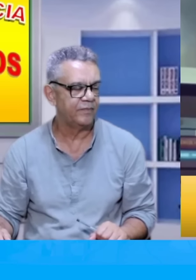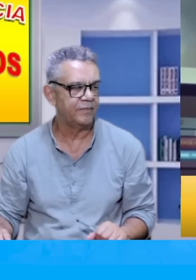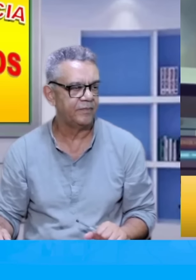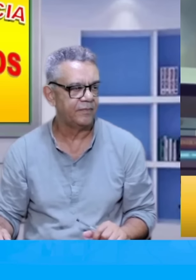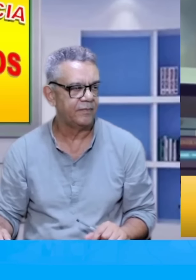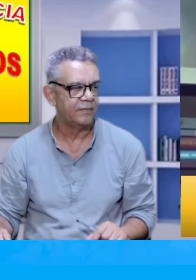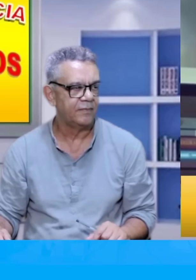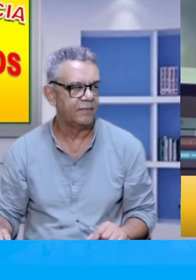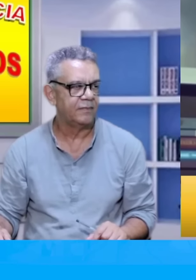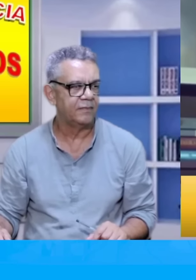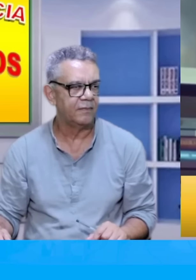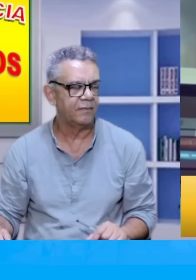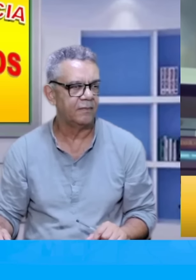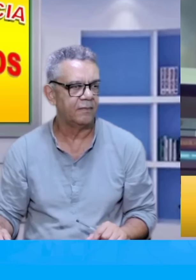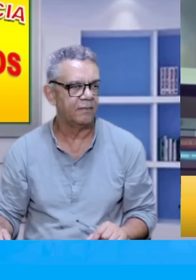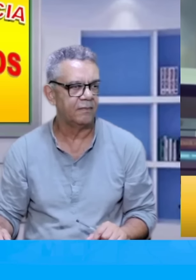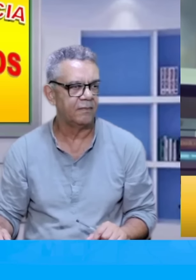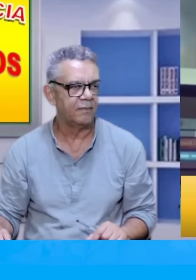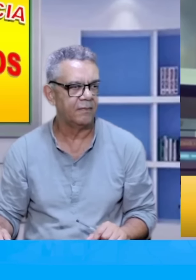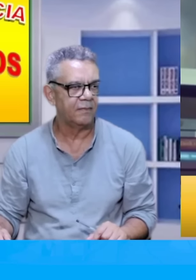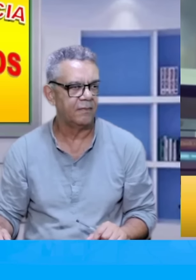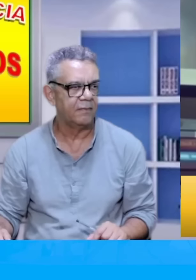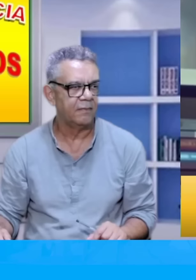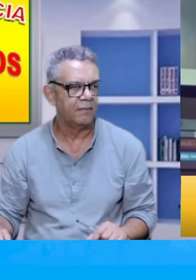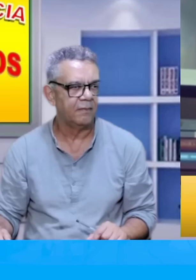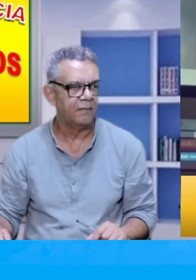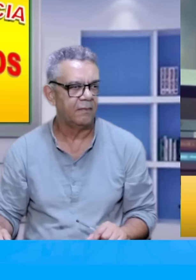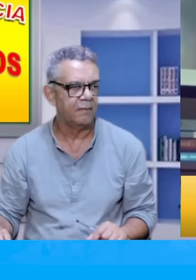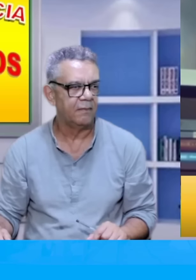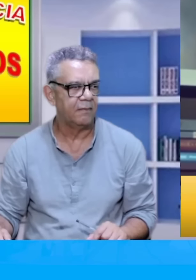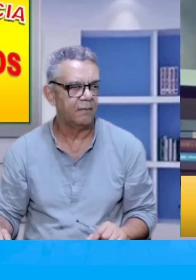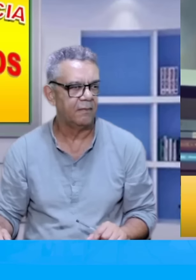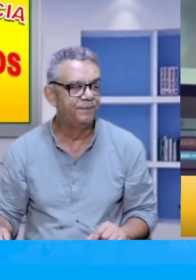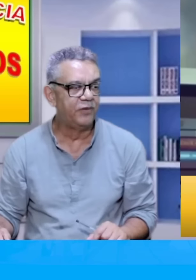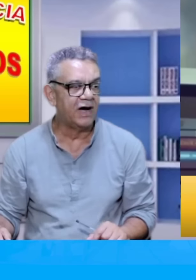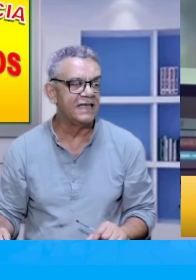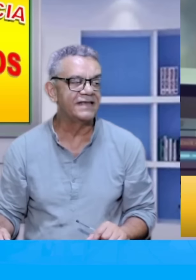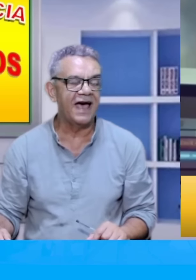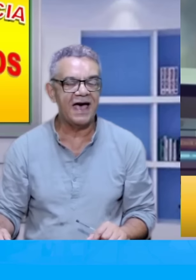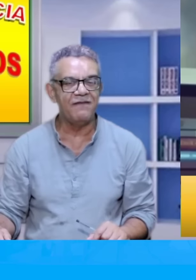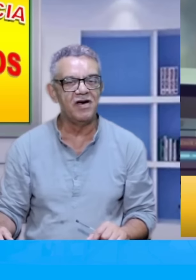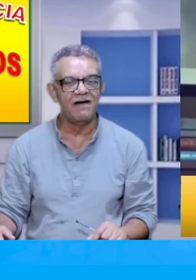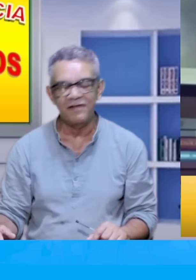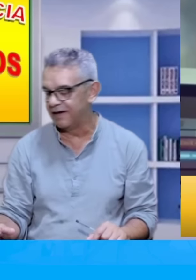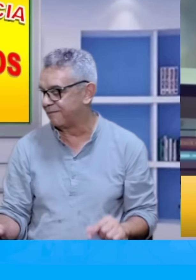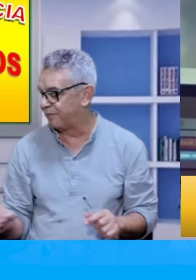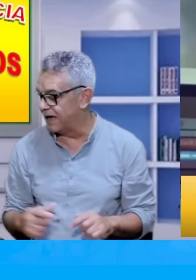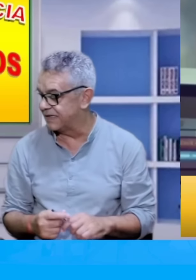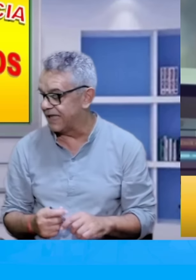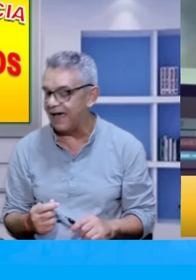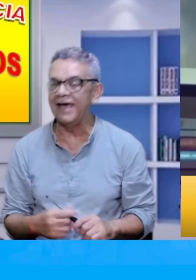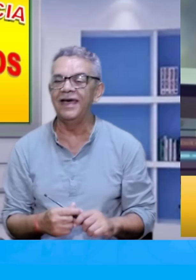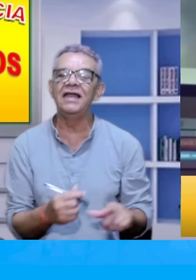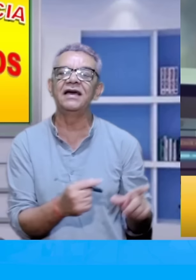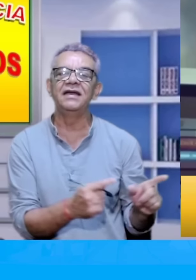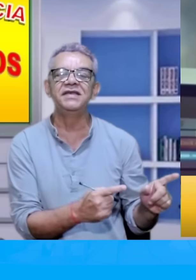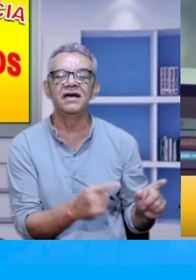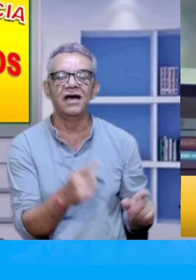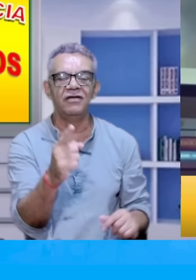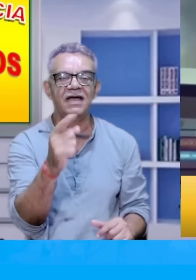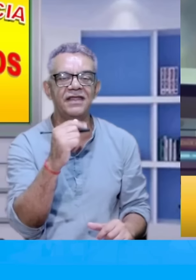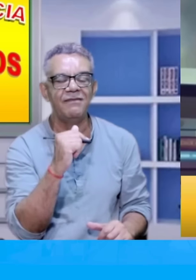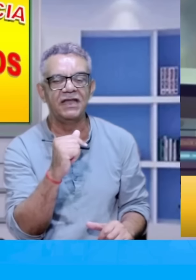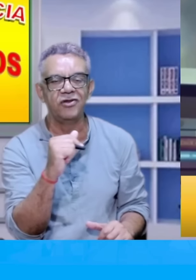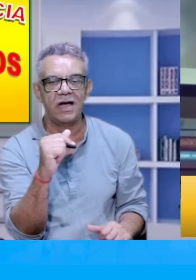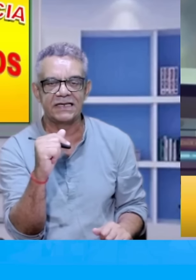se rende ao ditador da toga e envergonha o povo evangélico. Foi Pois é, meu amigo, pois é, ele